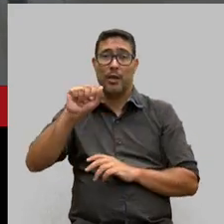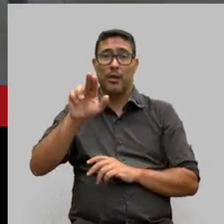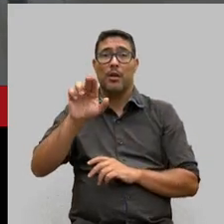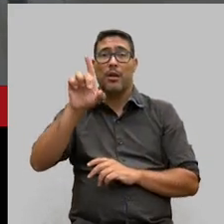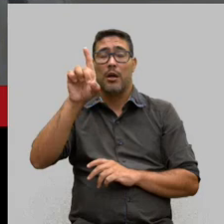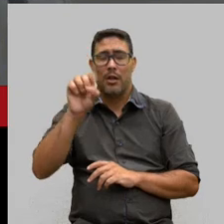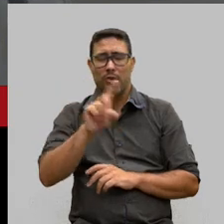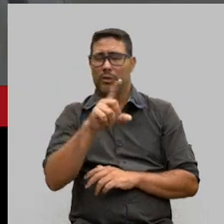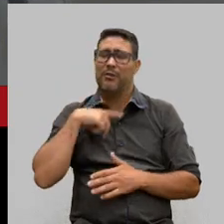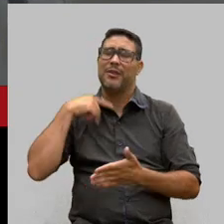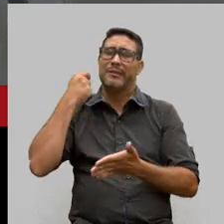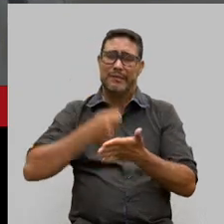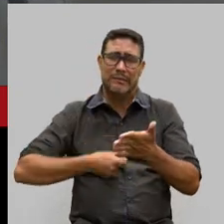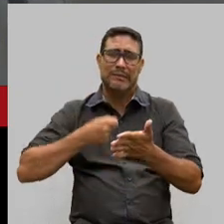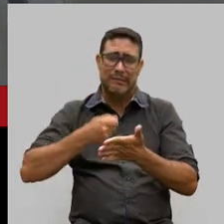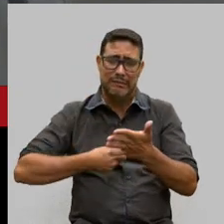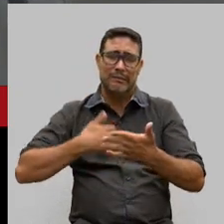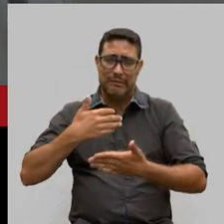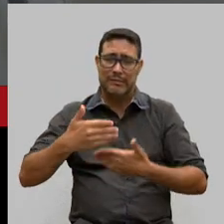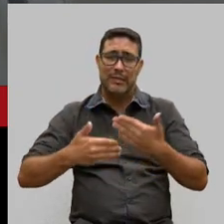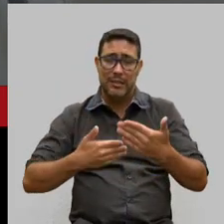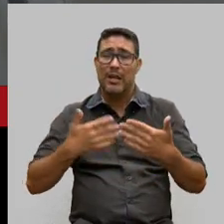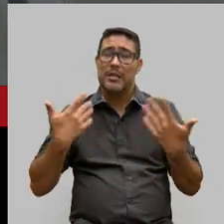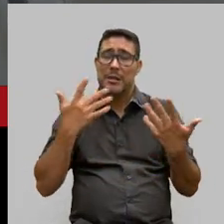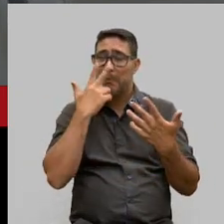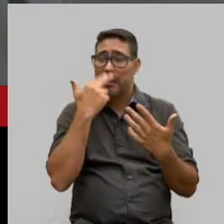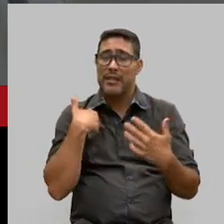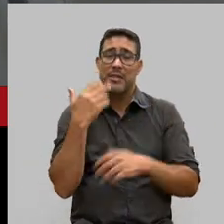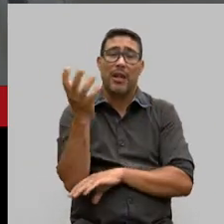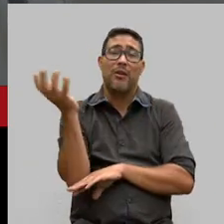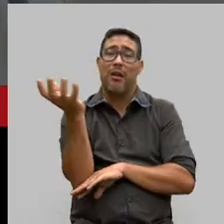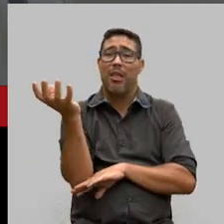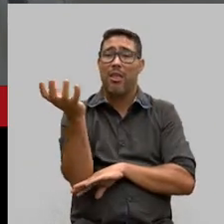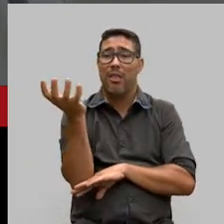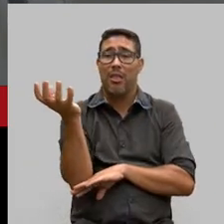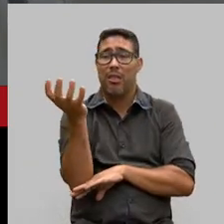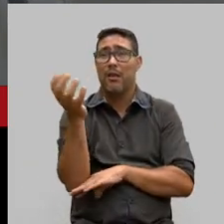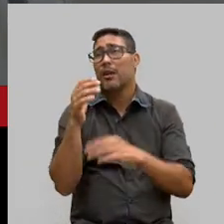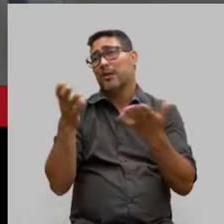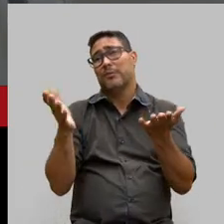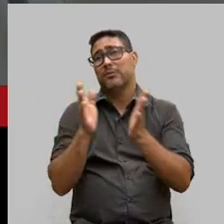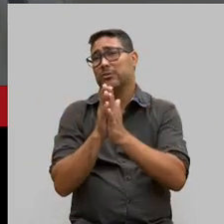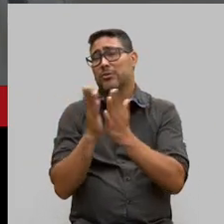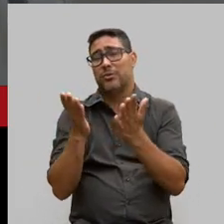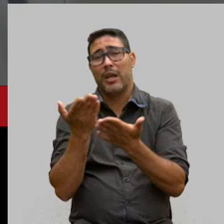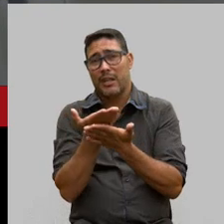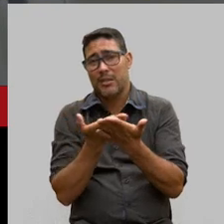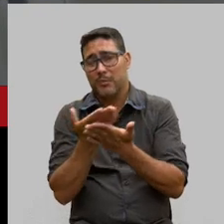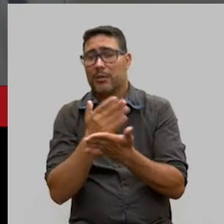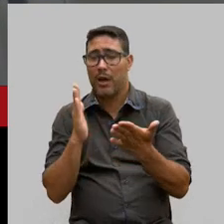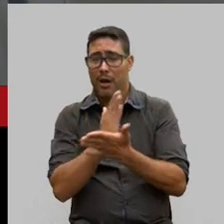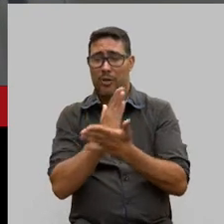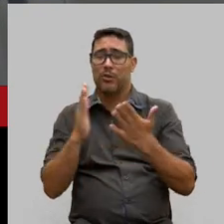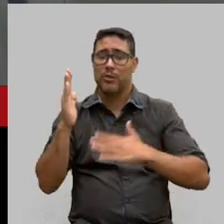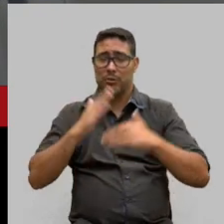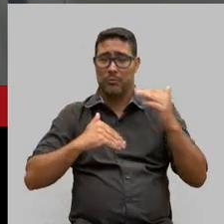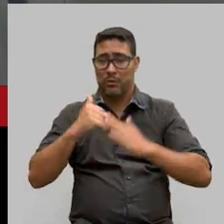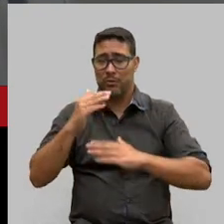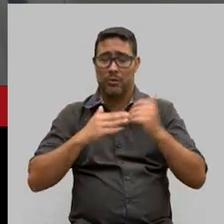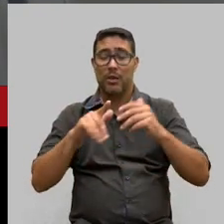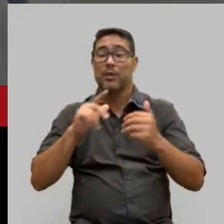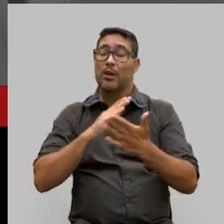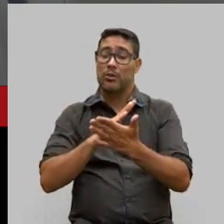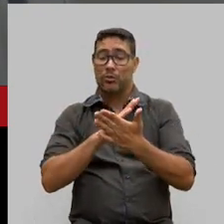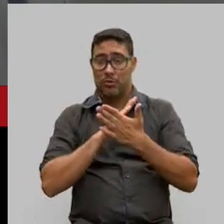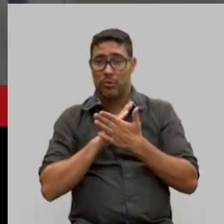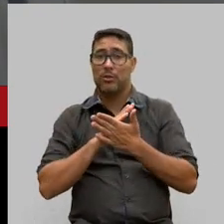batalhando nós estamos mendigando o atendimento temos alguns profissionais que estão nos ajudando ajudando